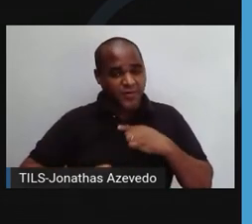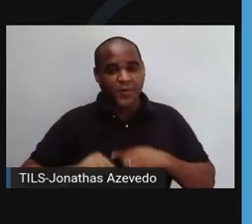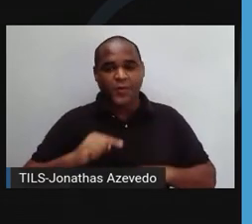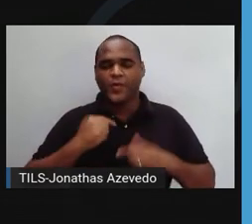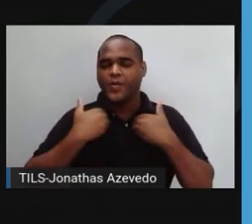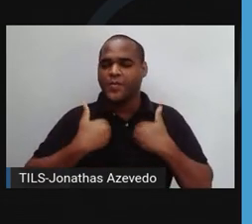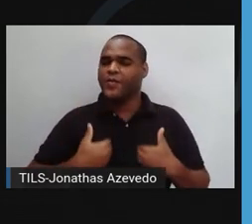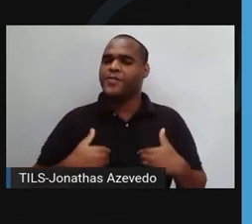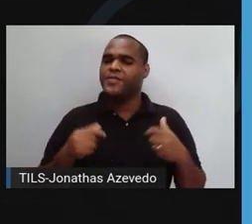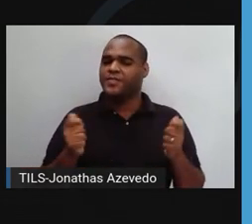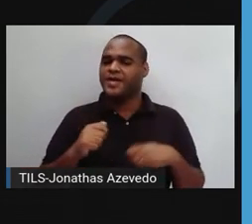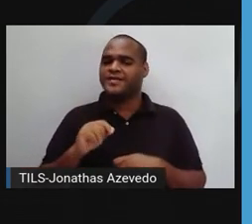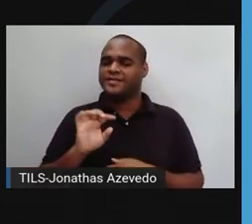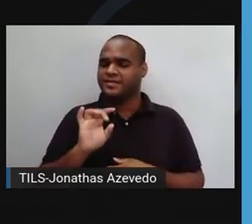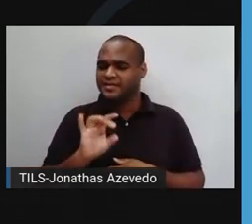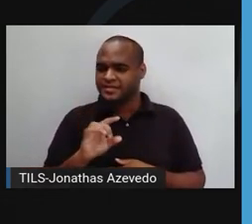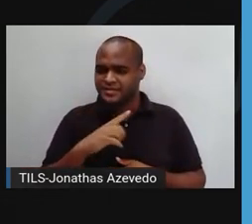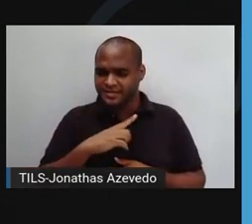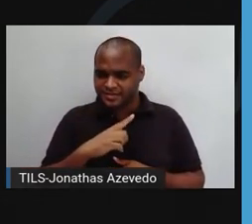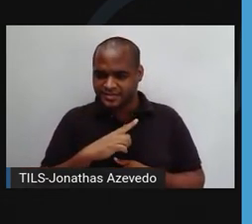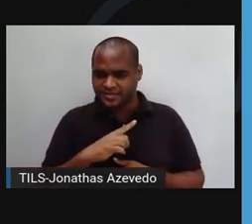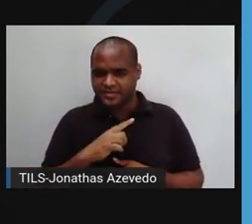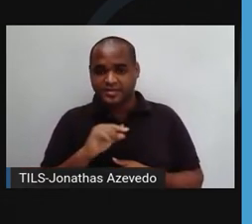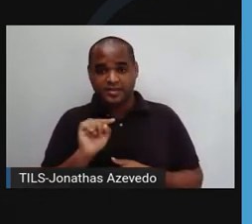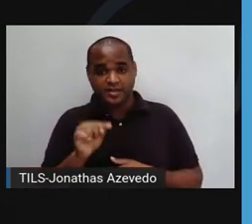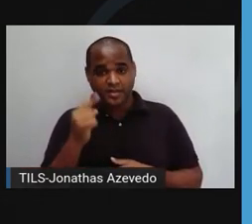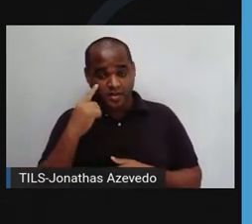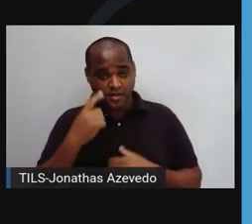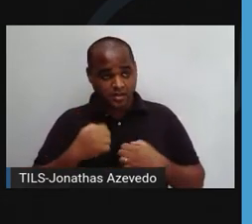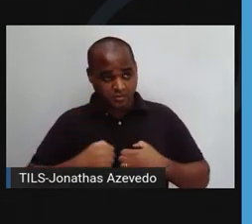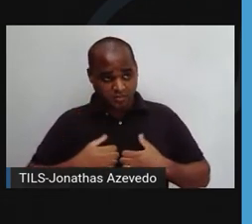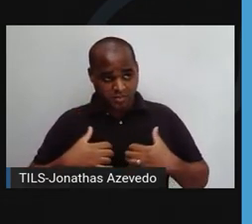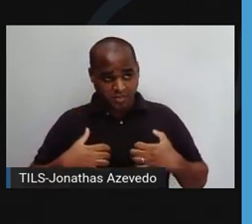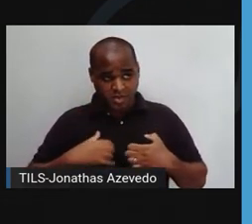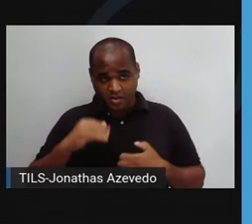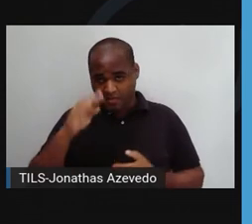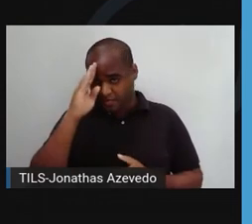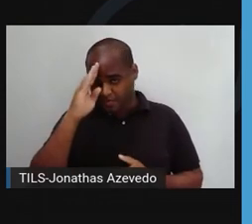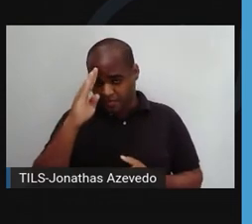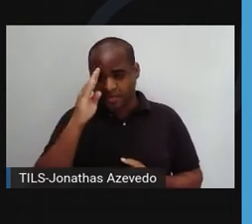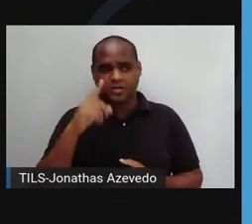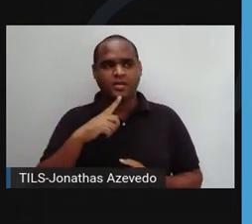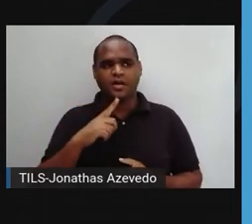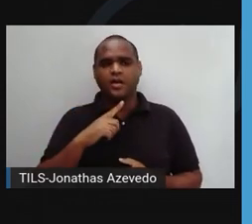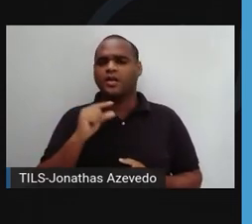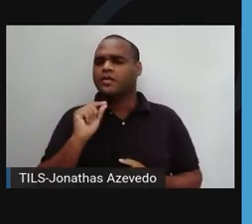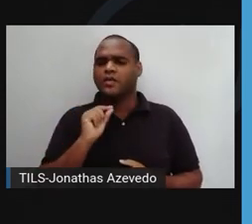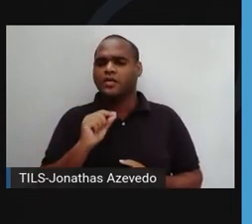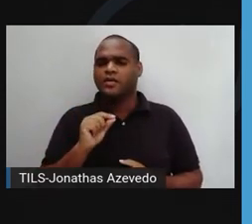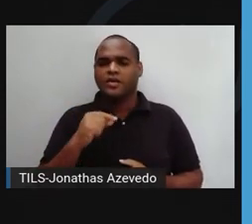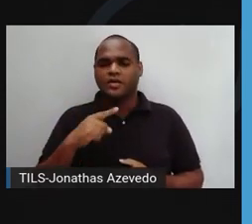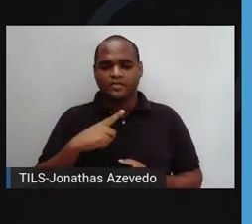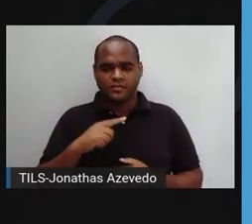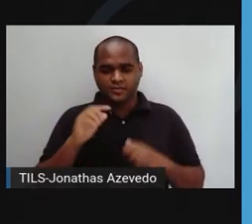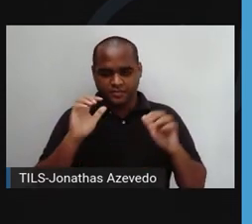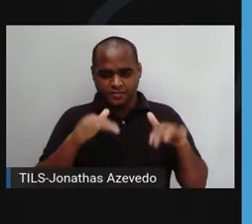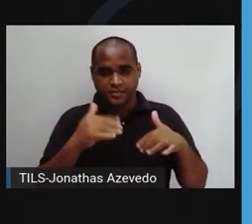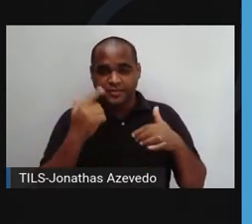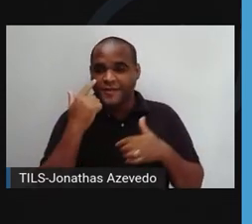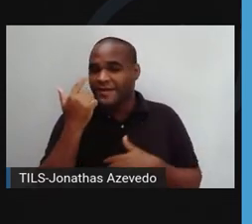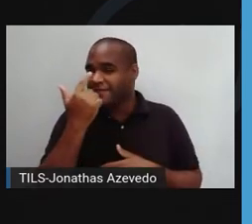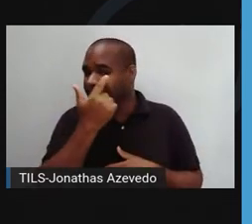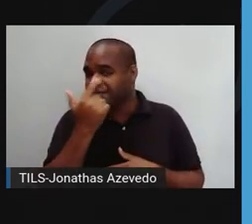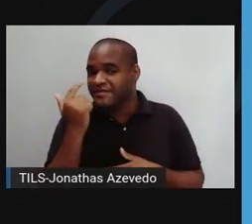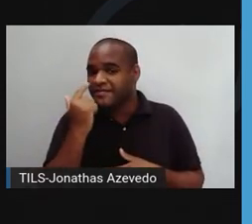Mas você não recebe todo o oxigênio que precisa só por meio dos pulmões. A camada exterior da sua pele e a superfície frontal dos seus olhos